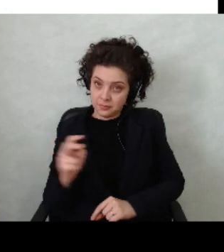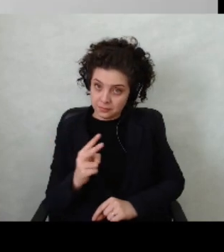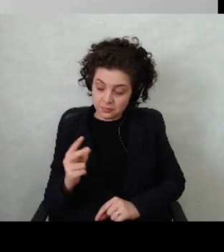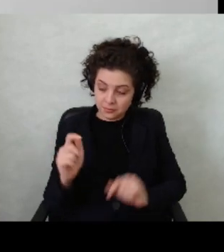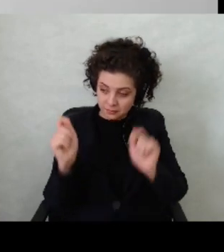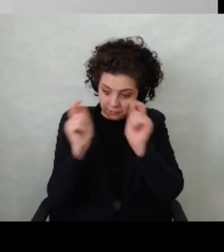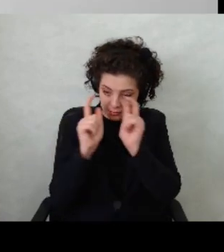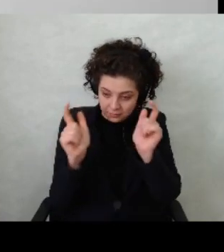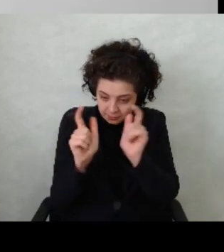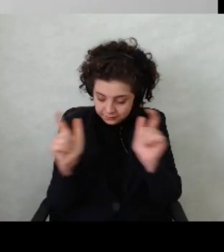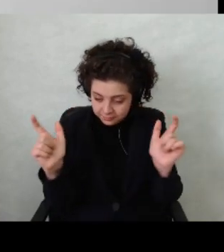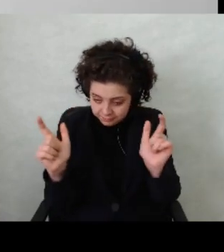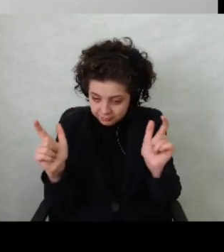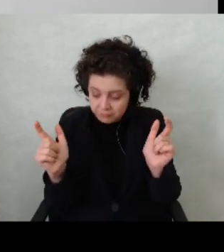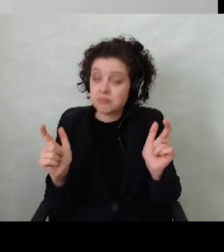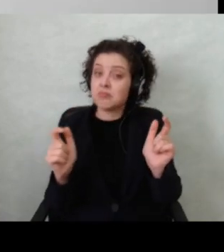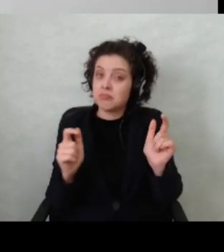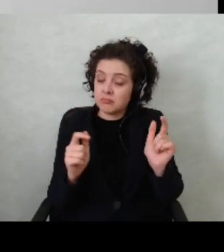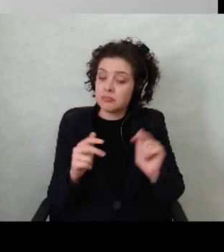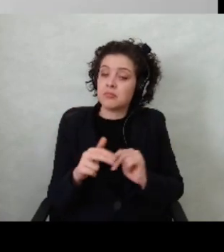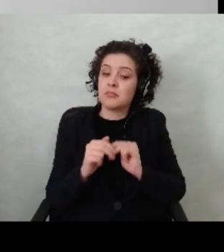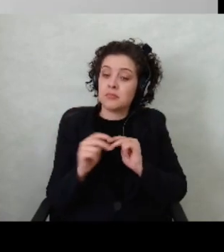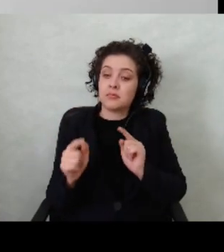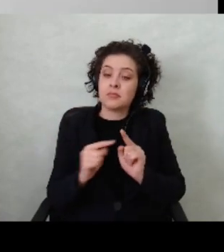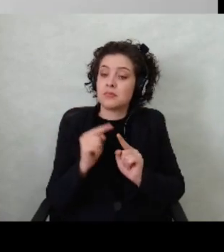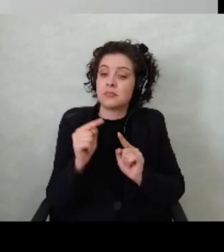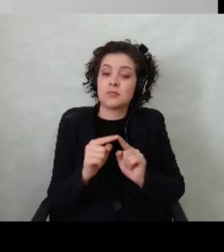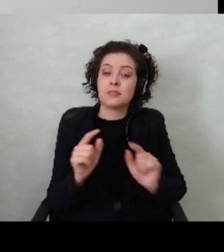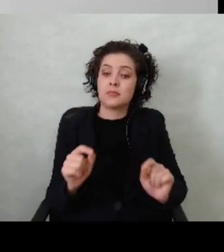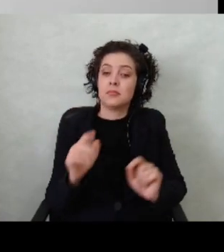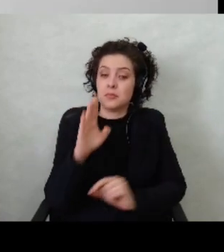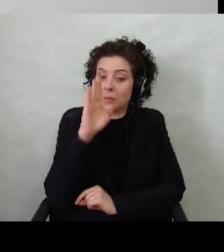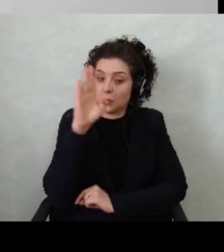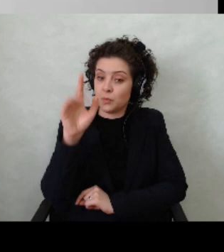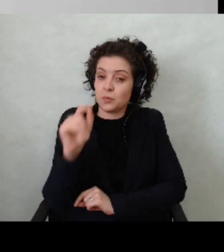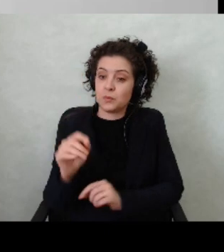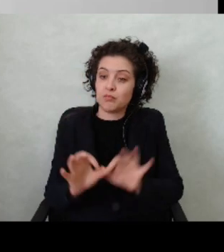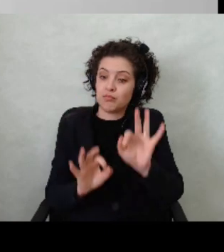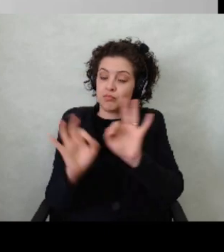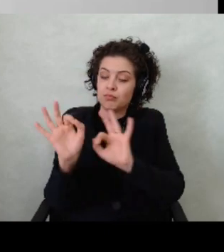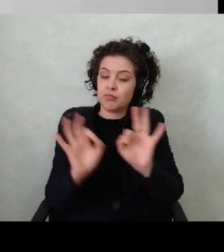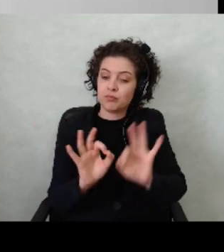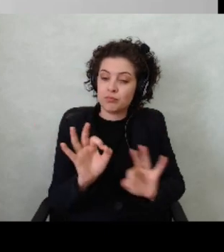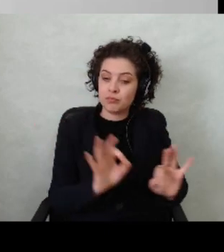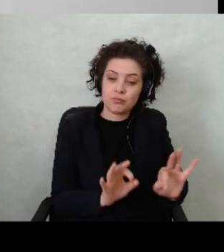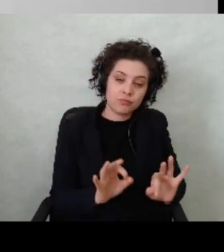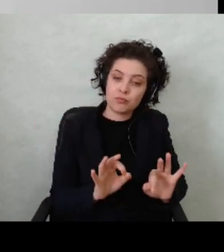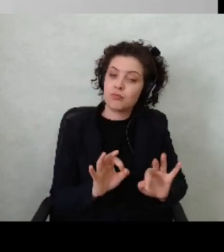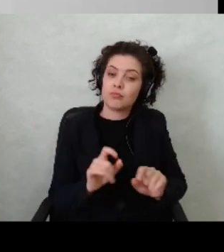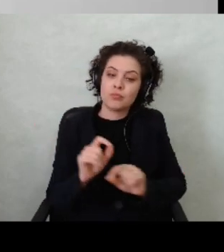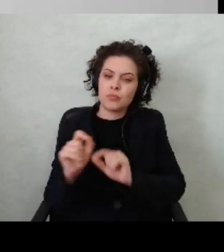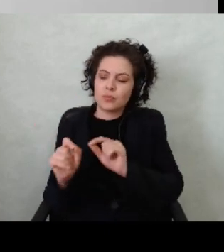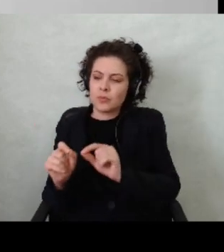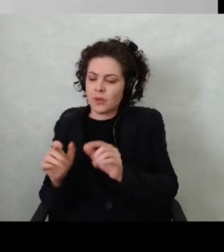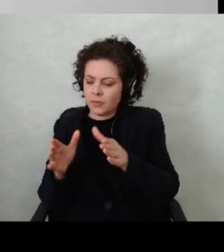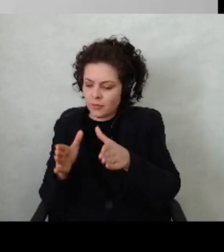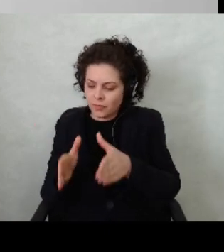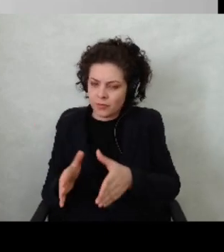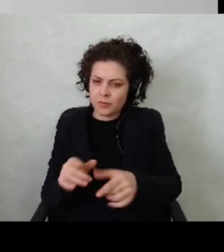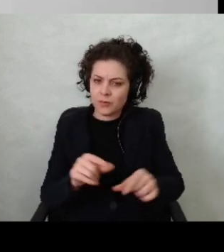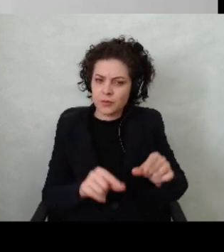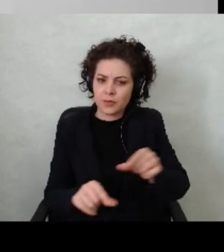atenção. E aí, o objetivo principal do nosso projeto foi redirecionar uns compostos da biblioteca,